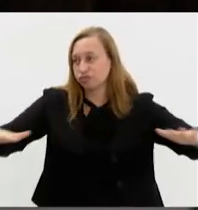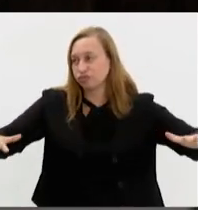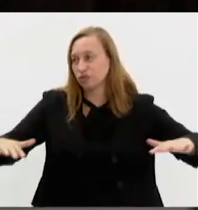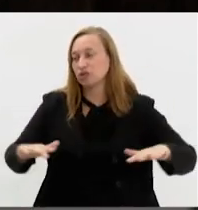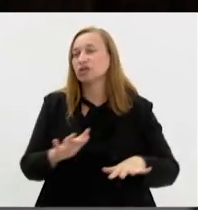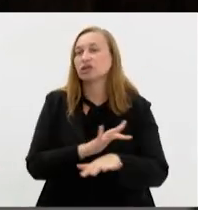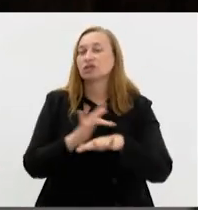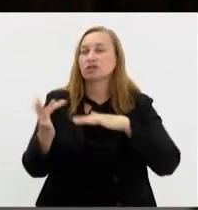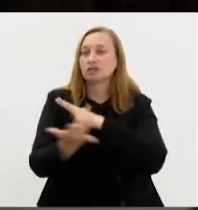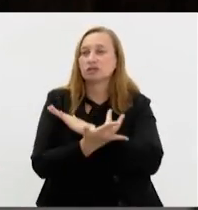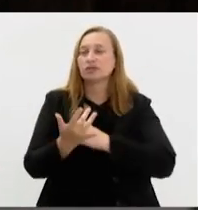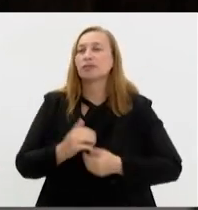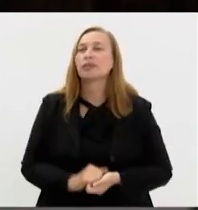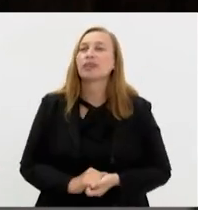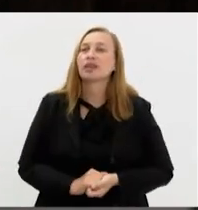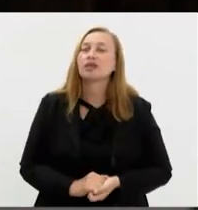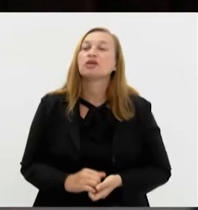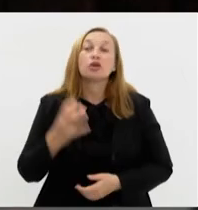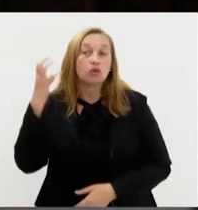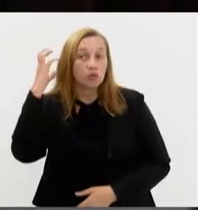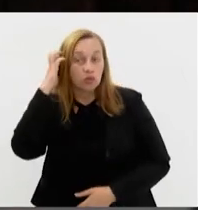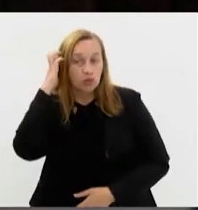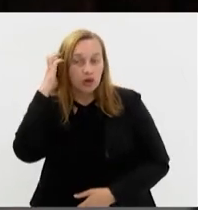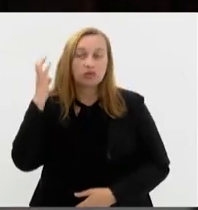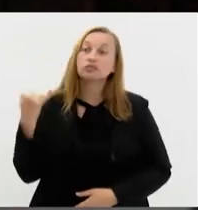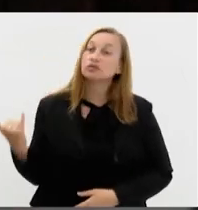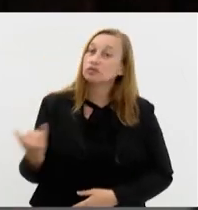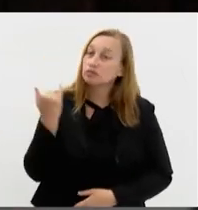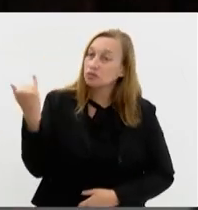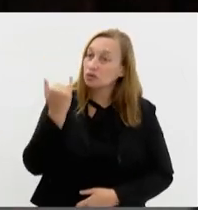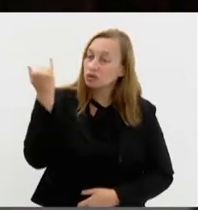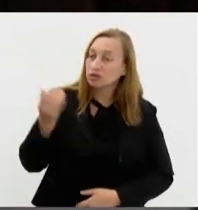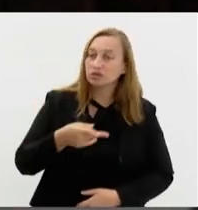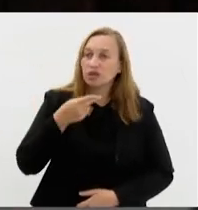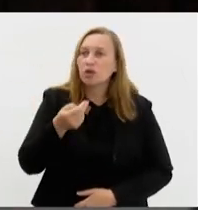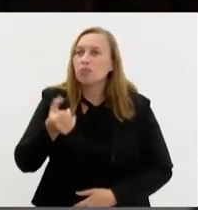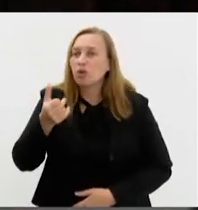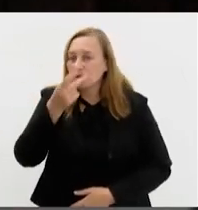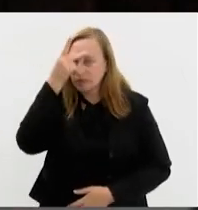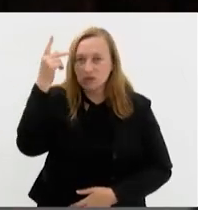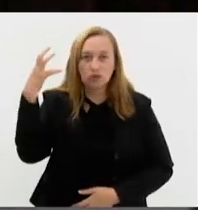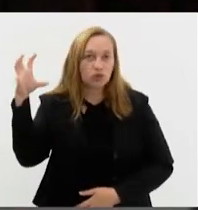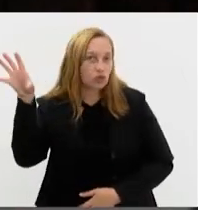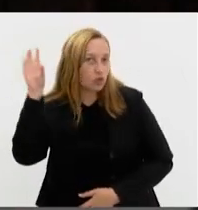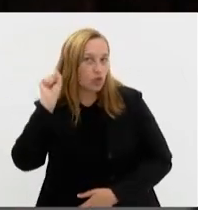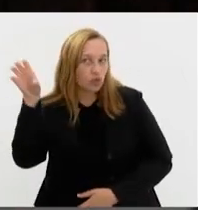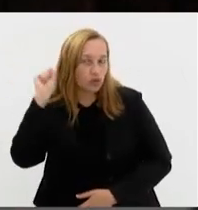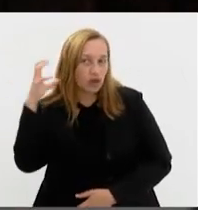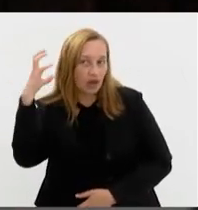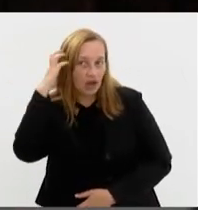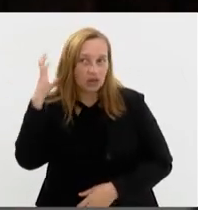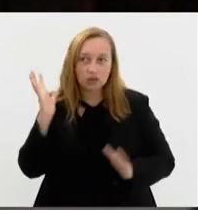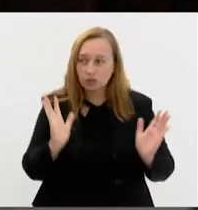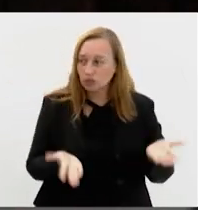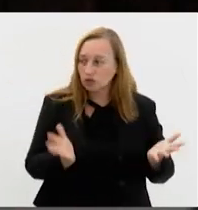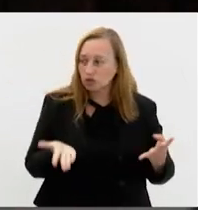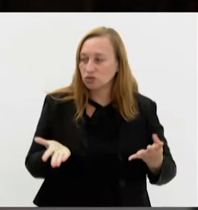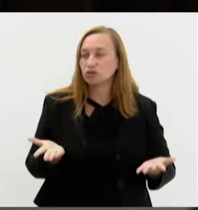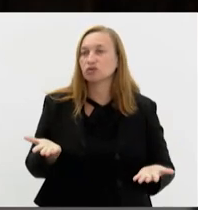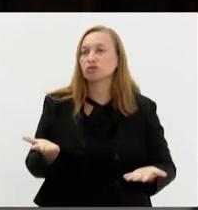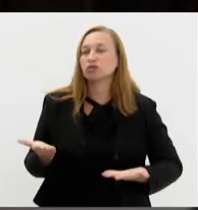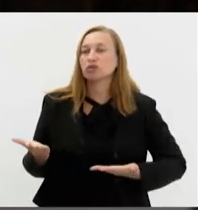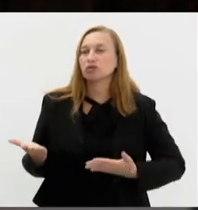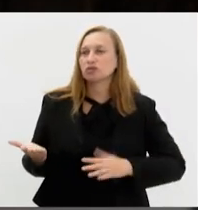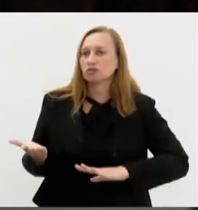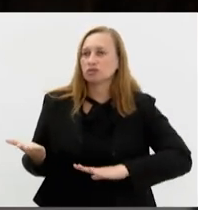contemporâneos inclusive o rádio eh é muito importante destacar pouca gente ouve rádio hoje mas eu acho que isso demonstra